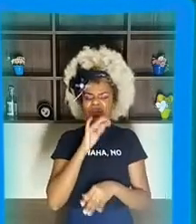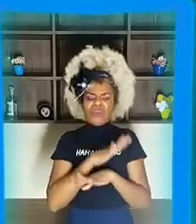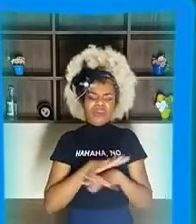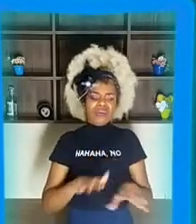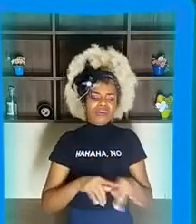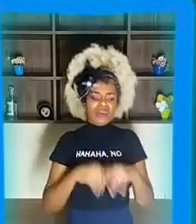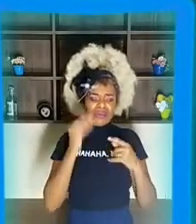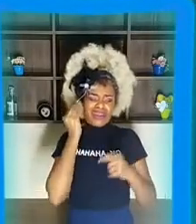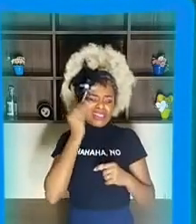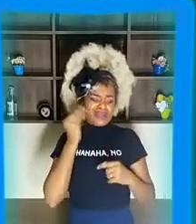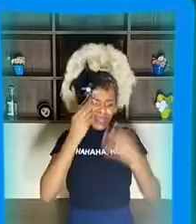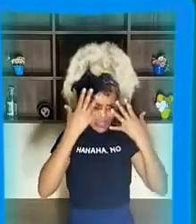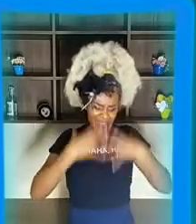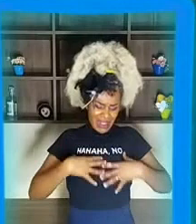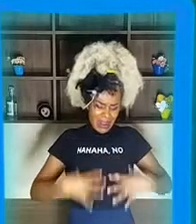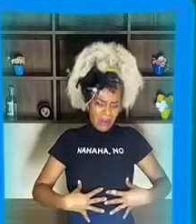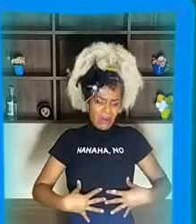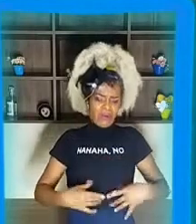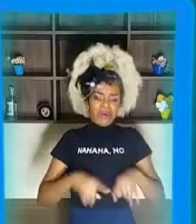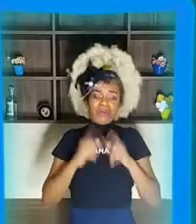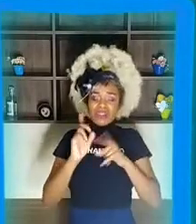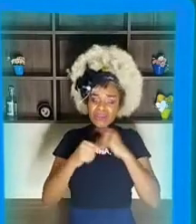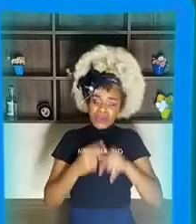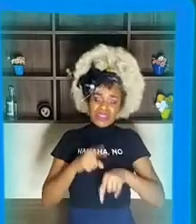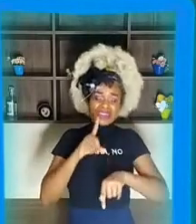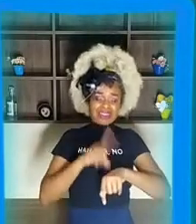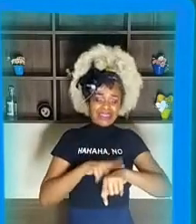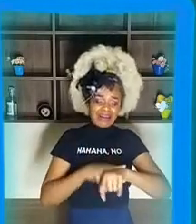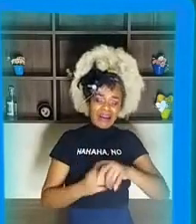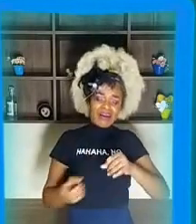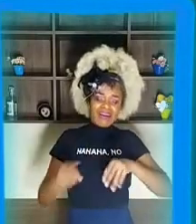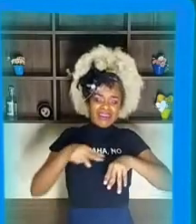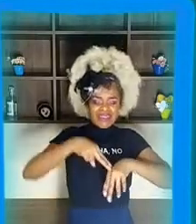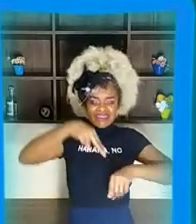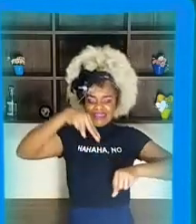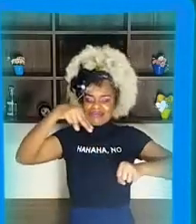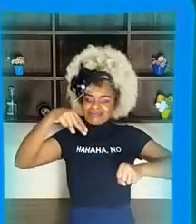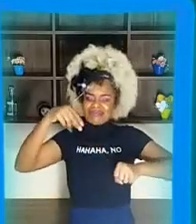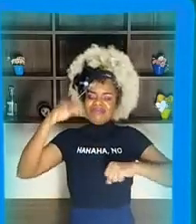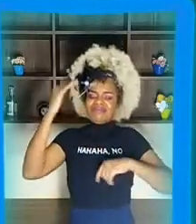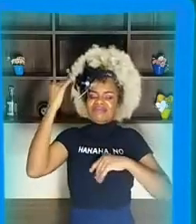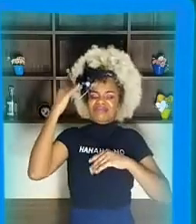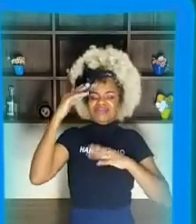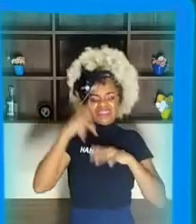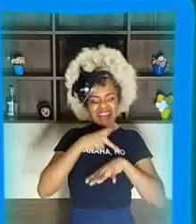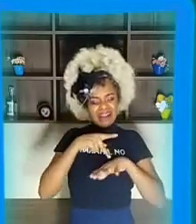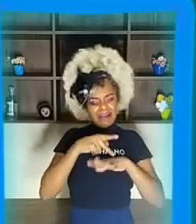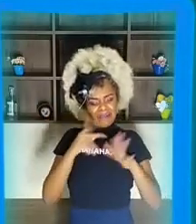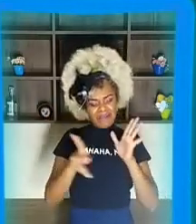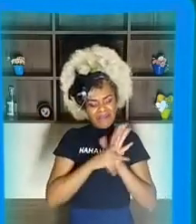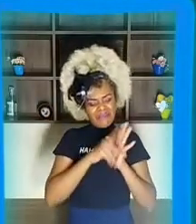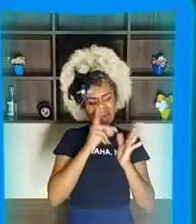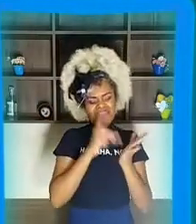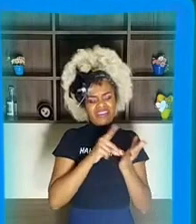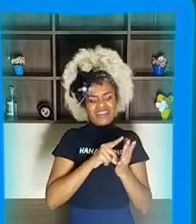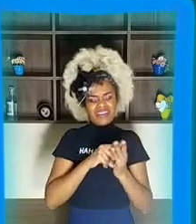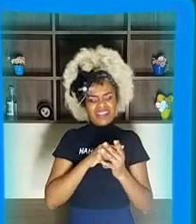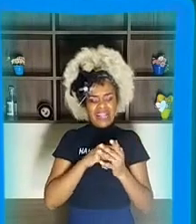e, mesmo que seja a hora de voltar para a pátria espiritual, que a experiência aqui tenha sido